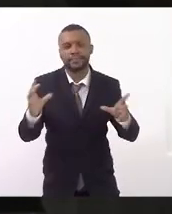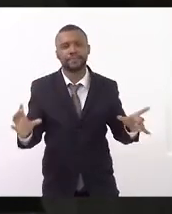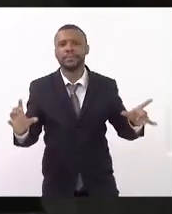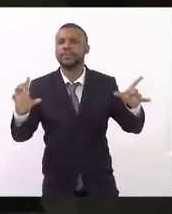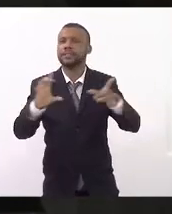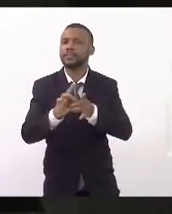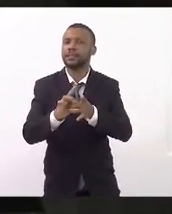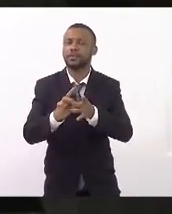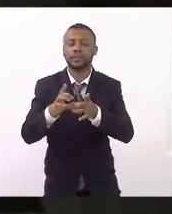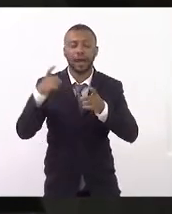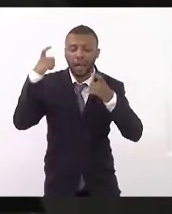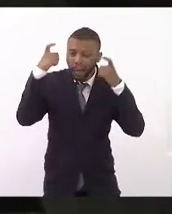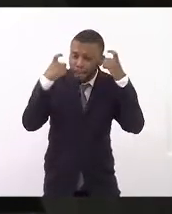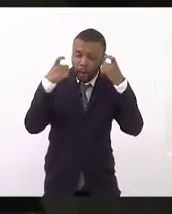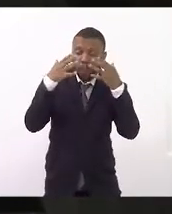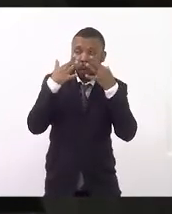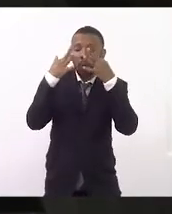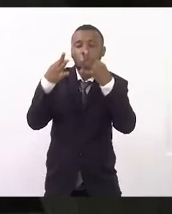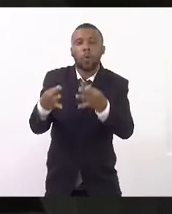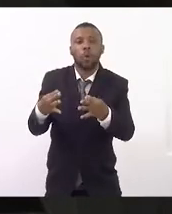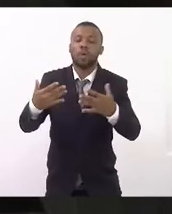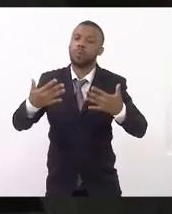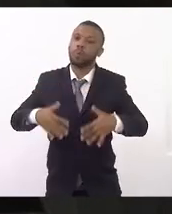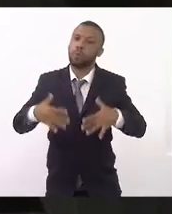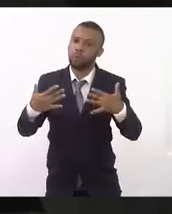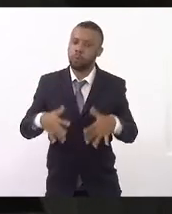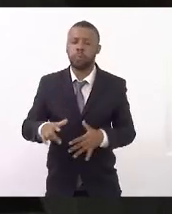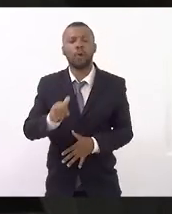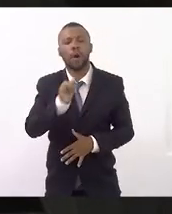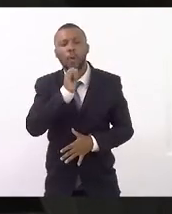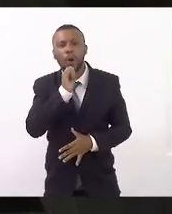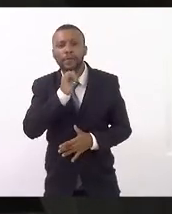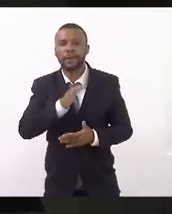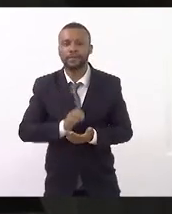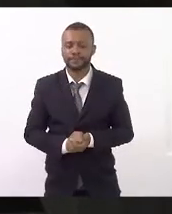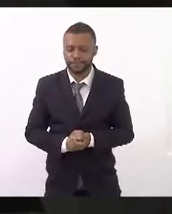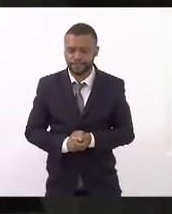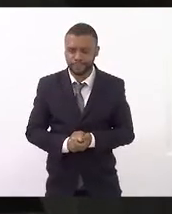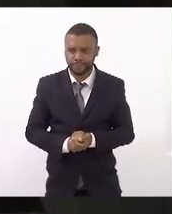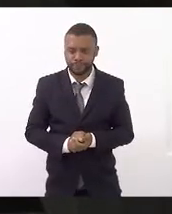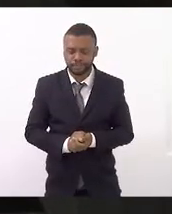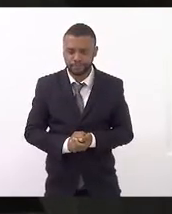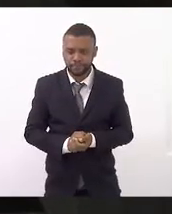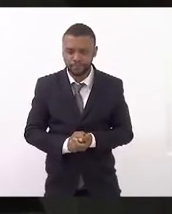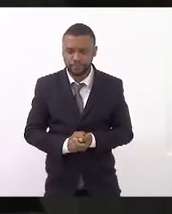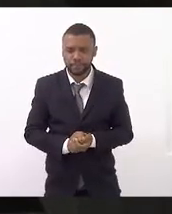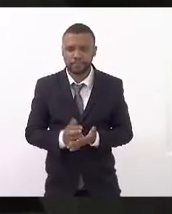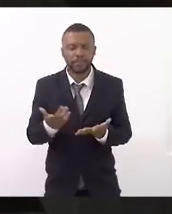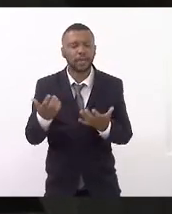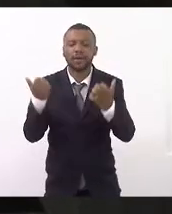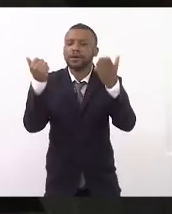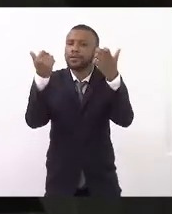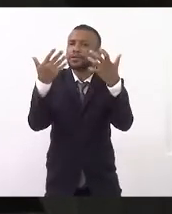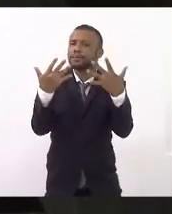preocupações que me são caras. Por exemplo, fala de